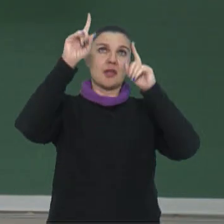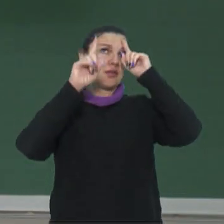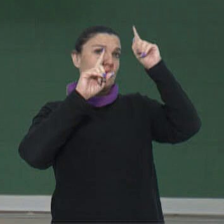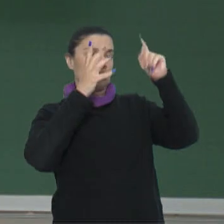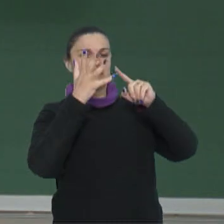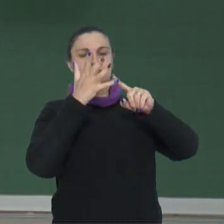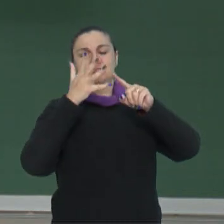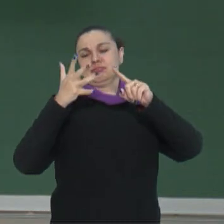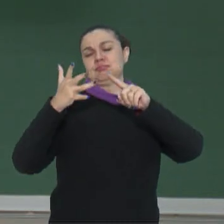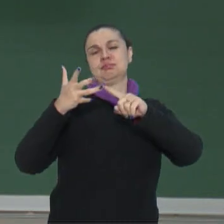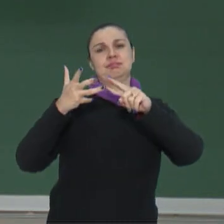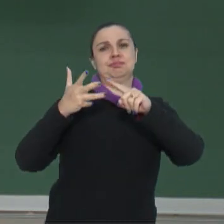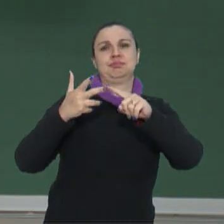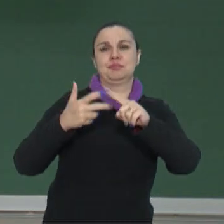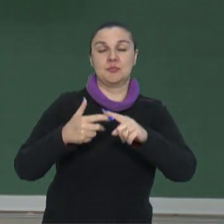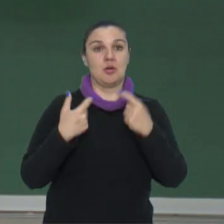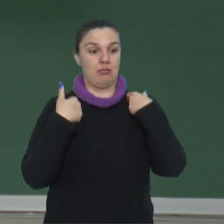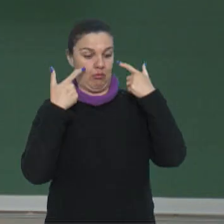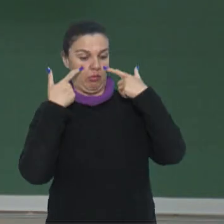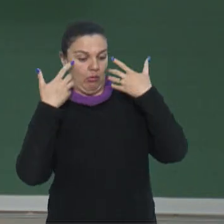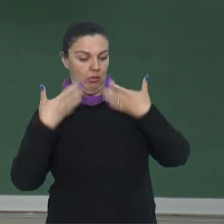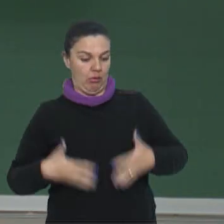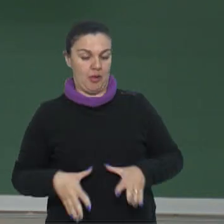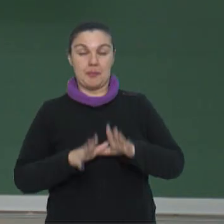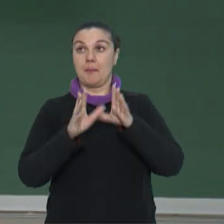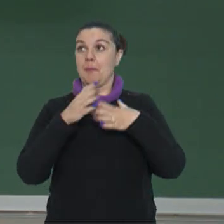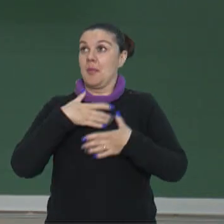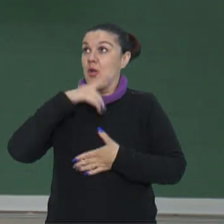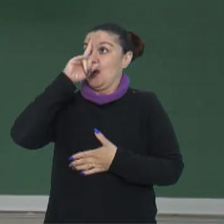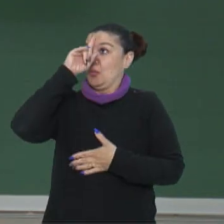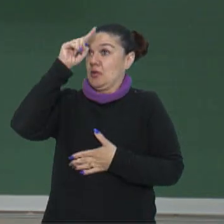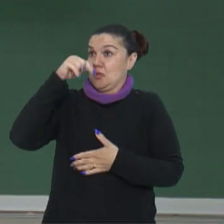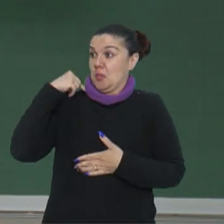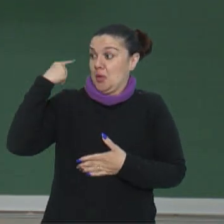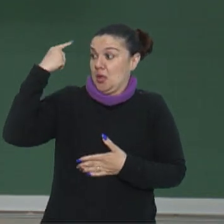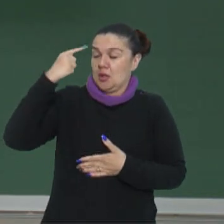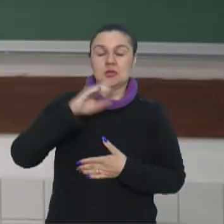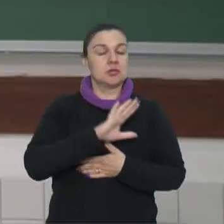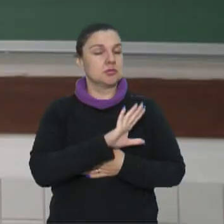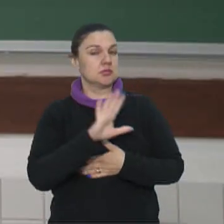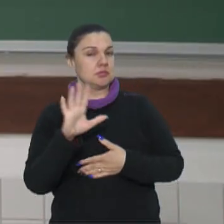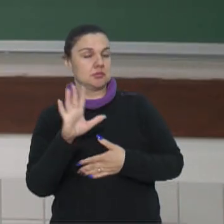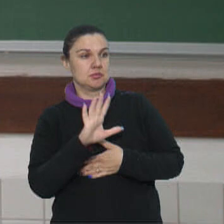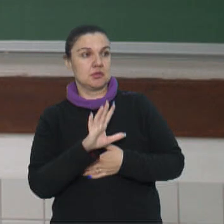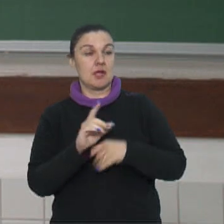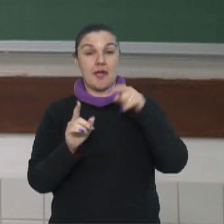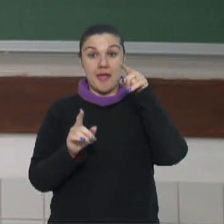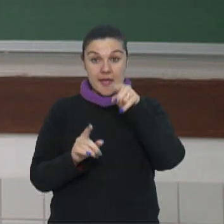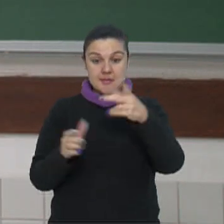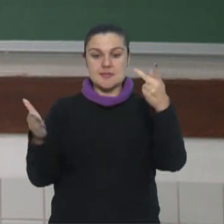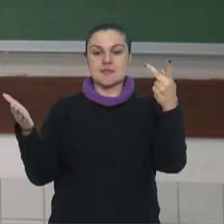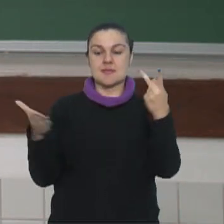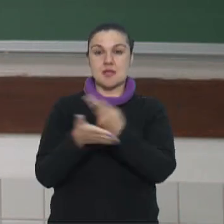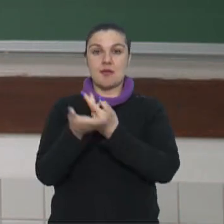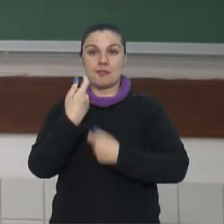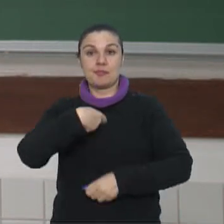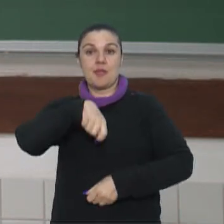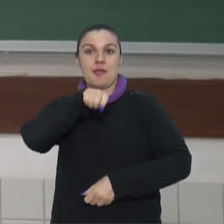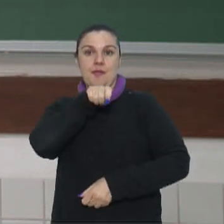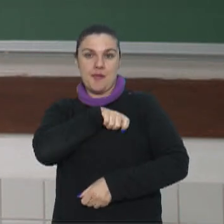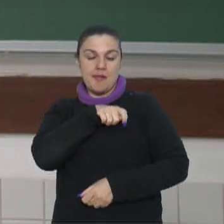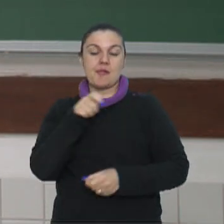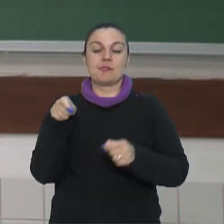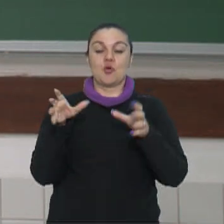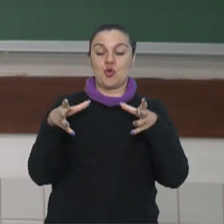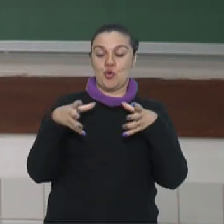Kukulkan, Quetzalcoatl, claro que a gente vai ficar, né? Isso é uma selvageria. É nesse erro que os espanhóis